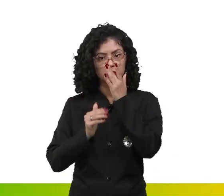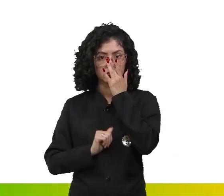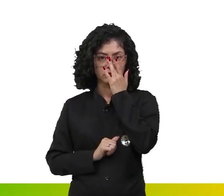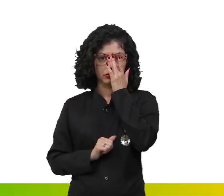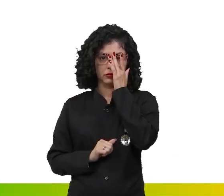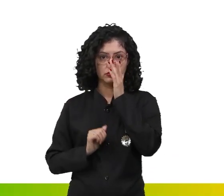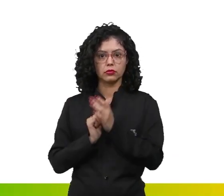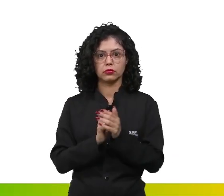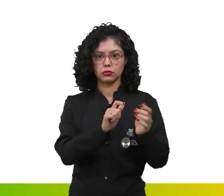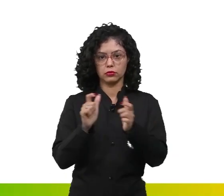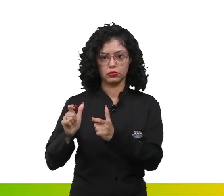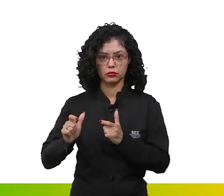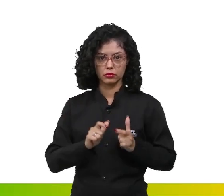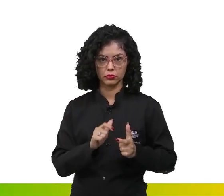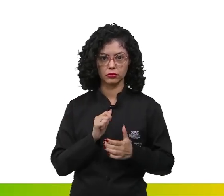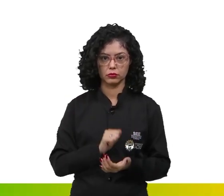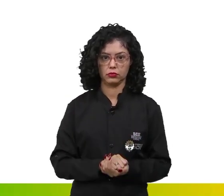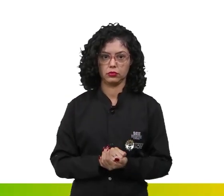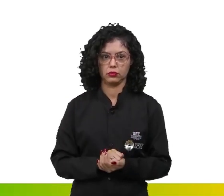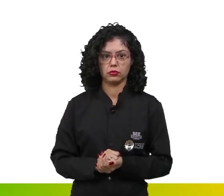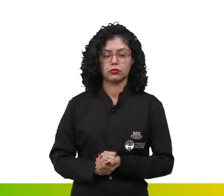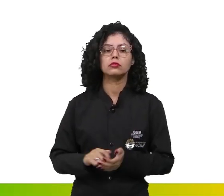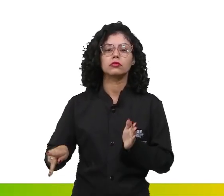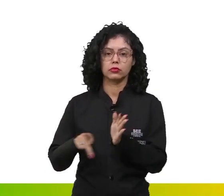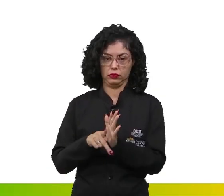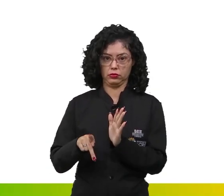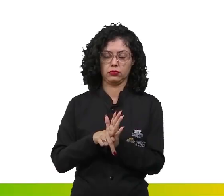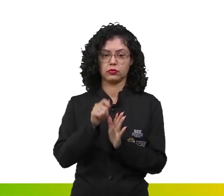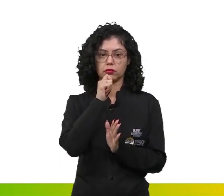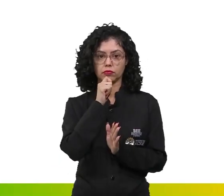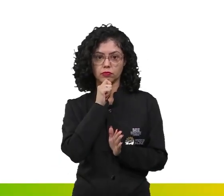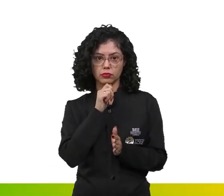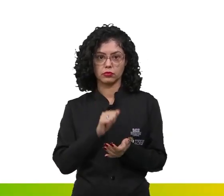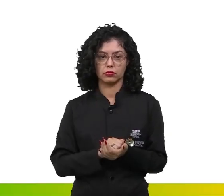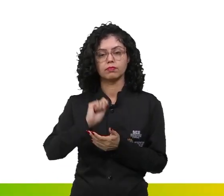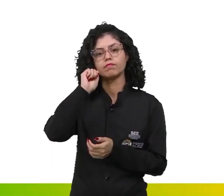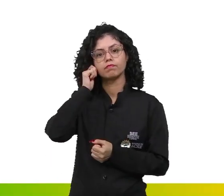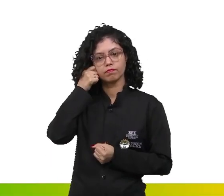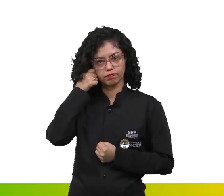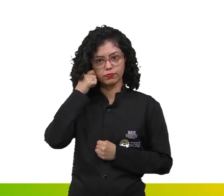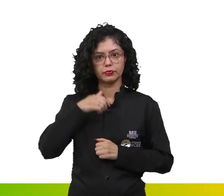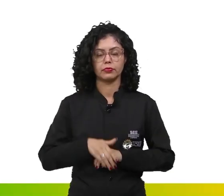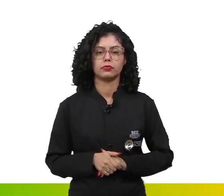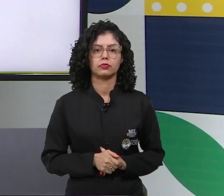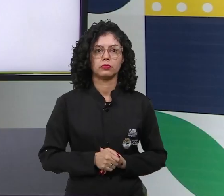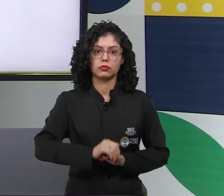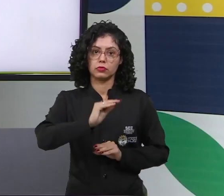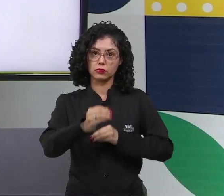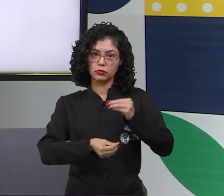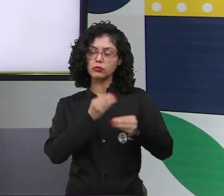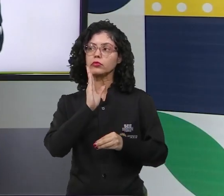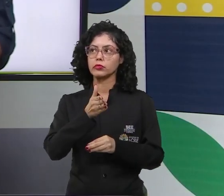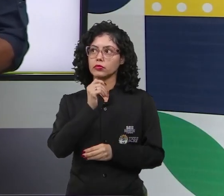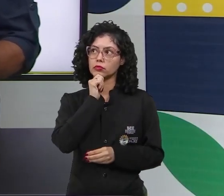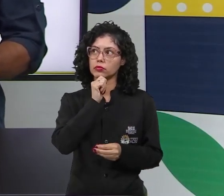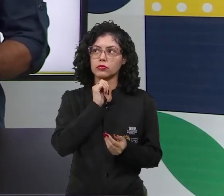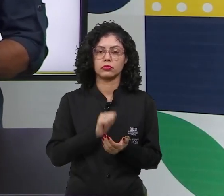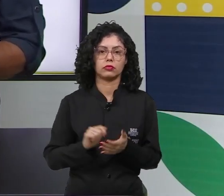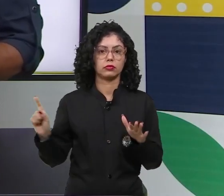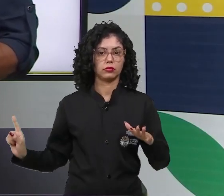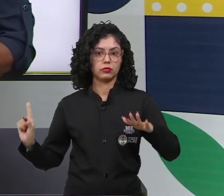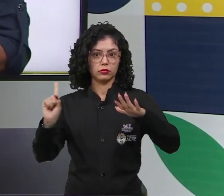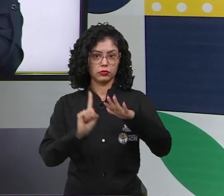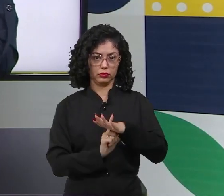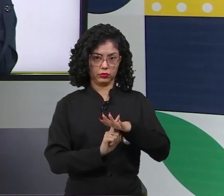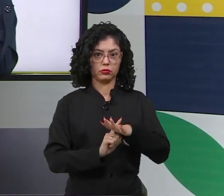Eram territórios reservados aos negros. Então, como se já não bastasse a